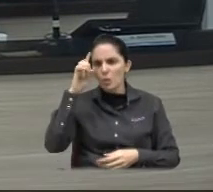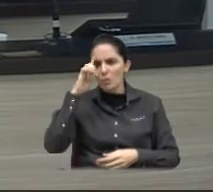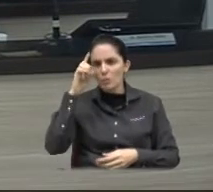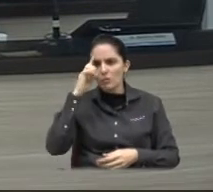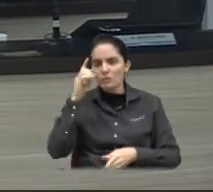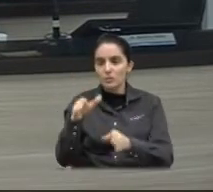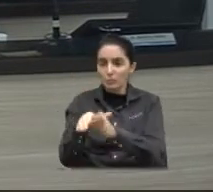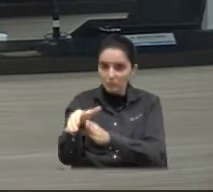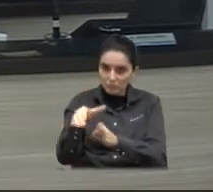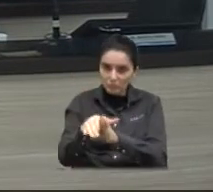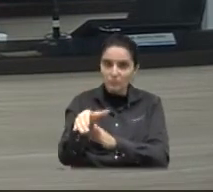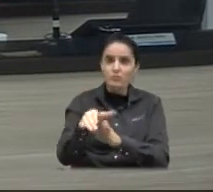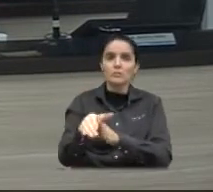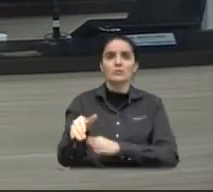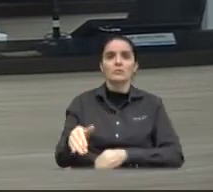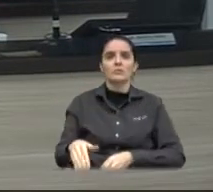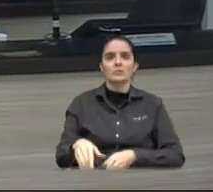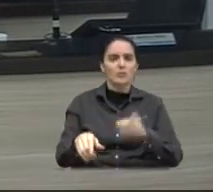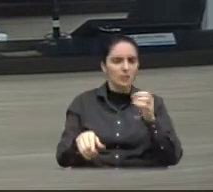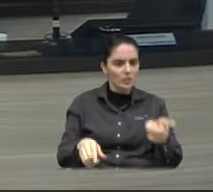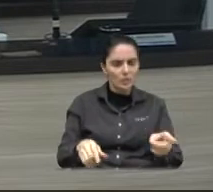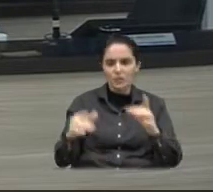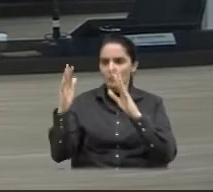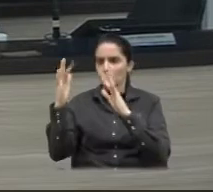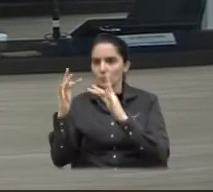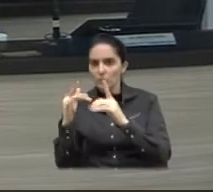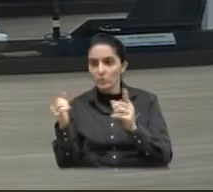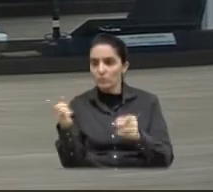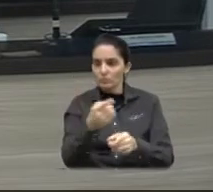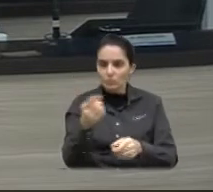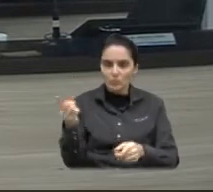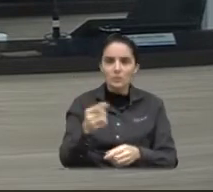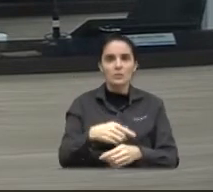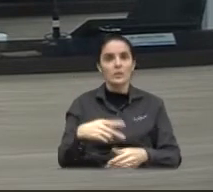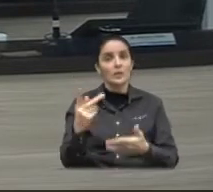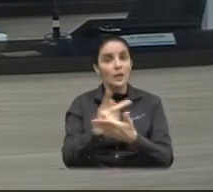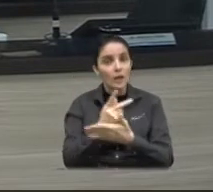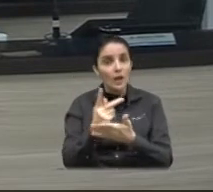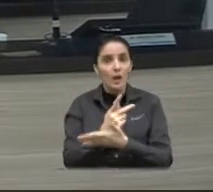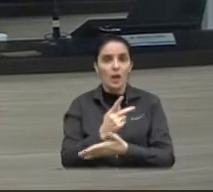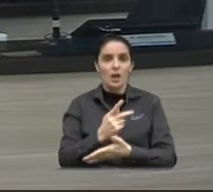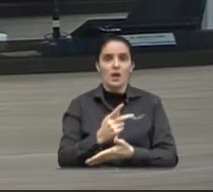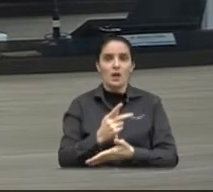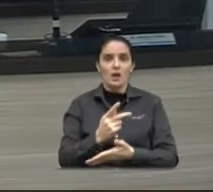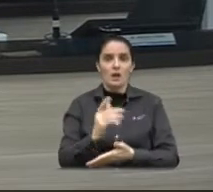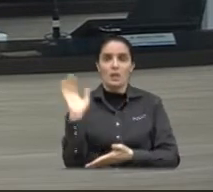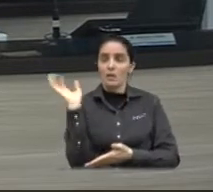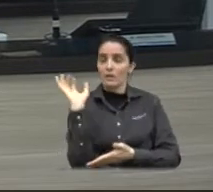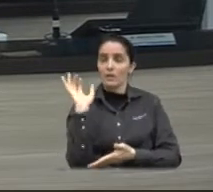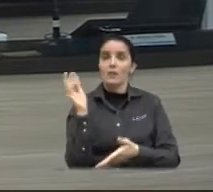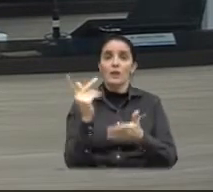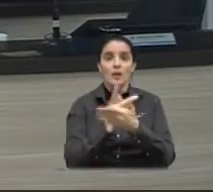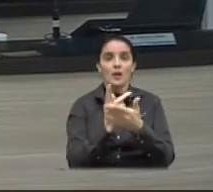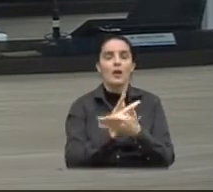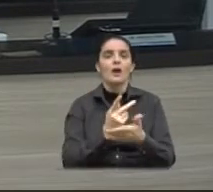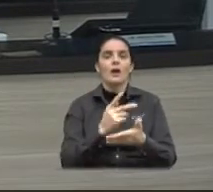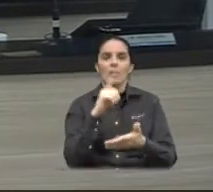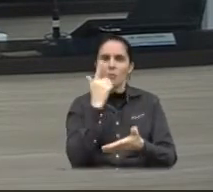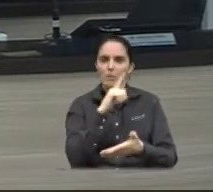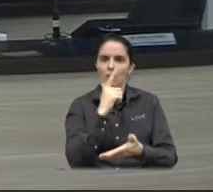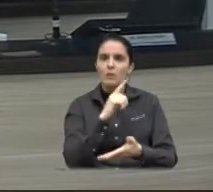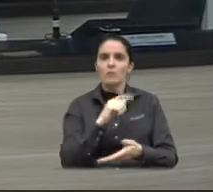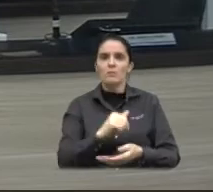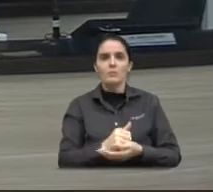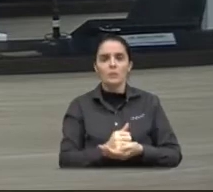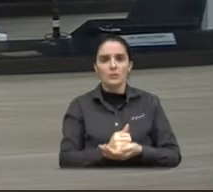ele por namorado dele vocês tão errado você está errado amar é a minha função e depois do mundo